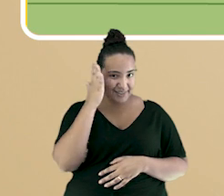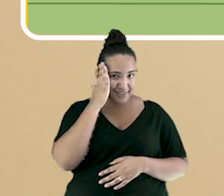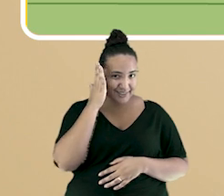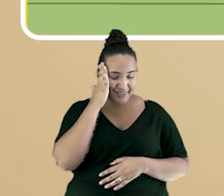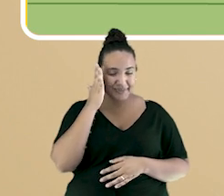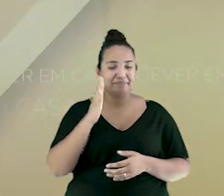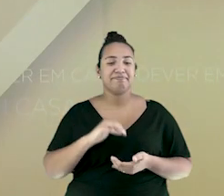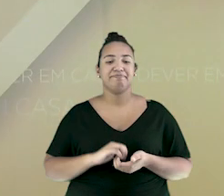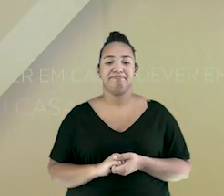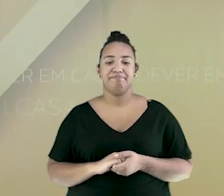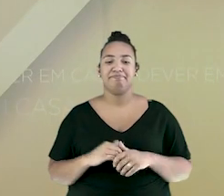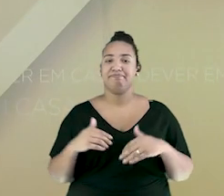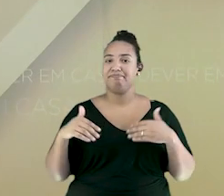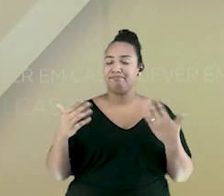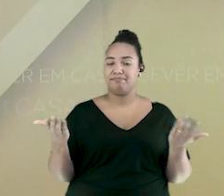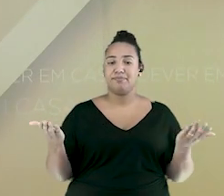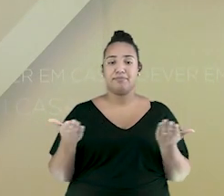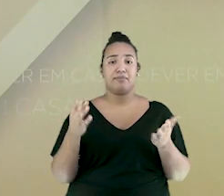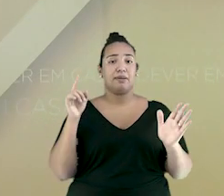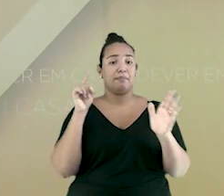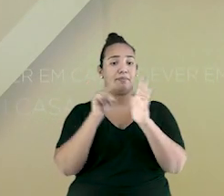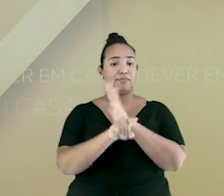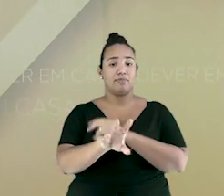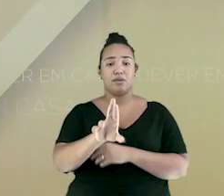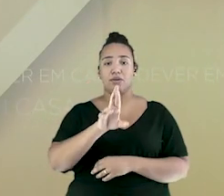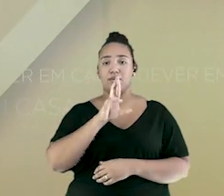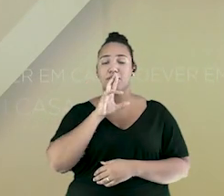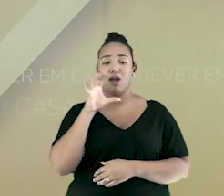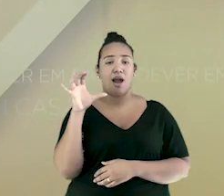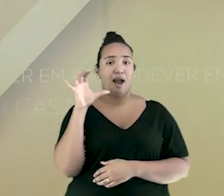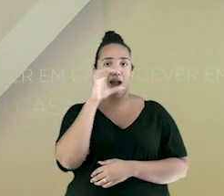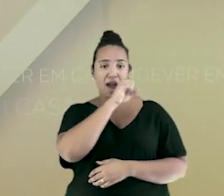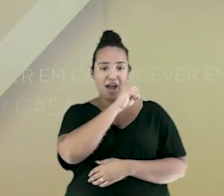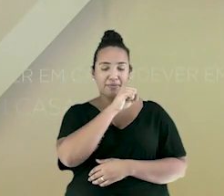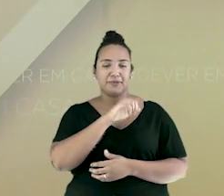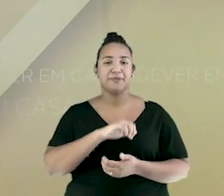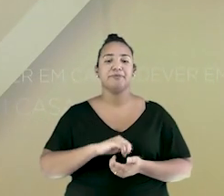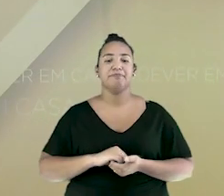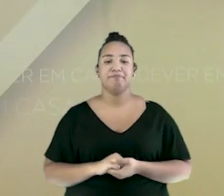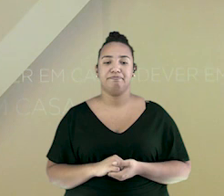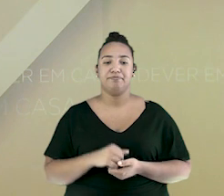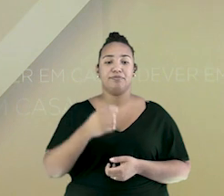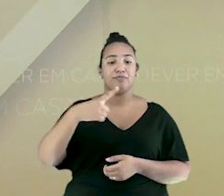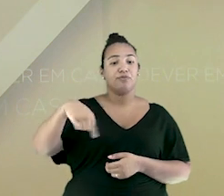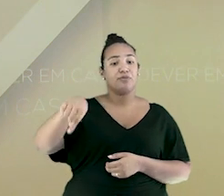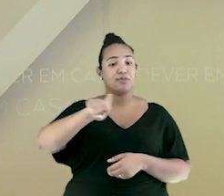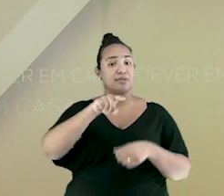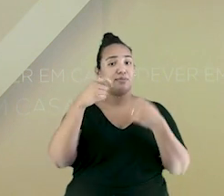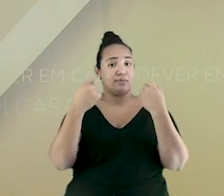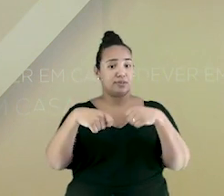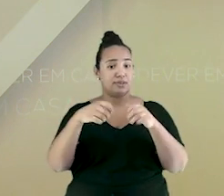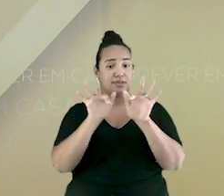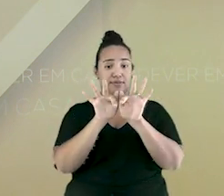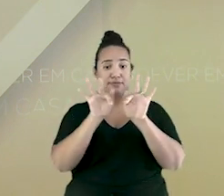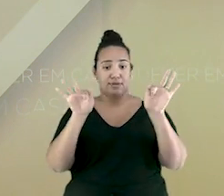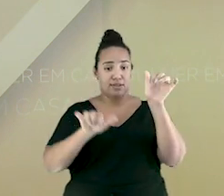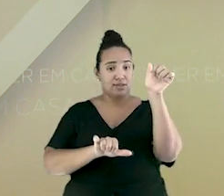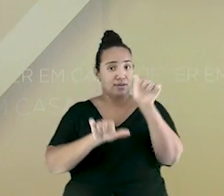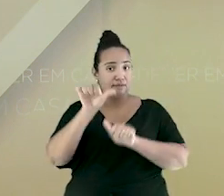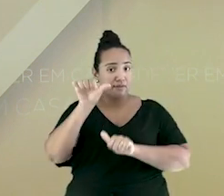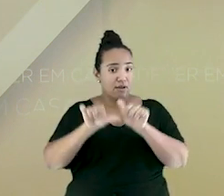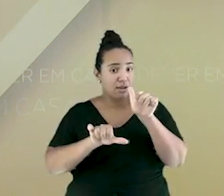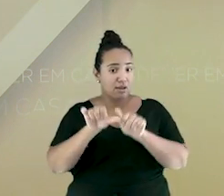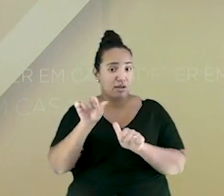sabia? Vamos responder uma pergunta breve sobre o que aprendemos? Você deve analisar as frases